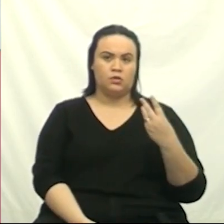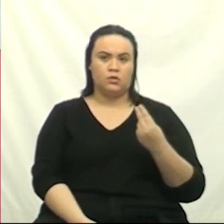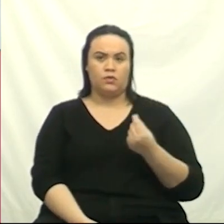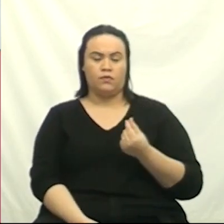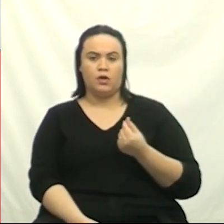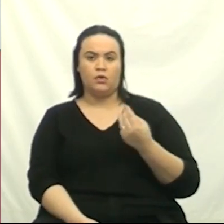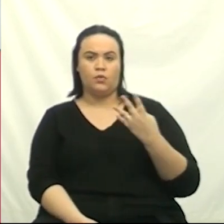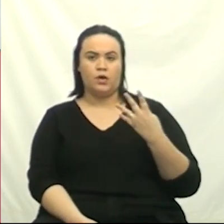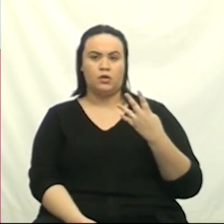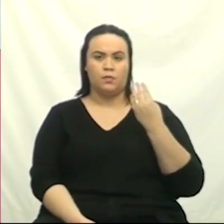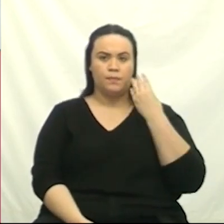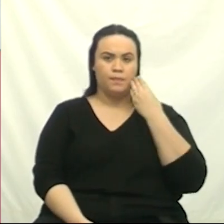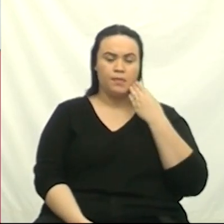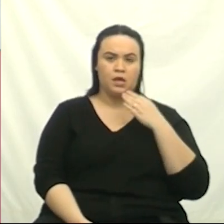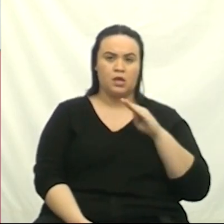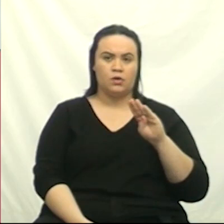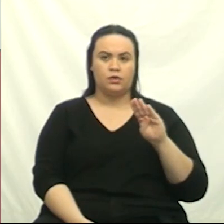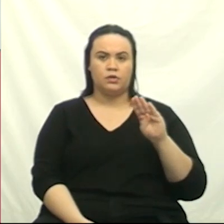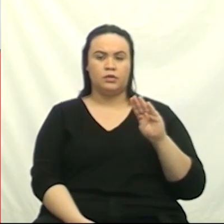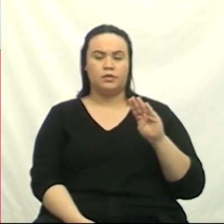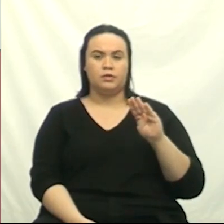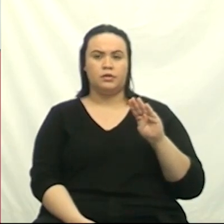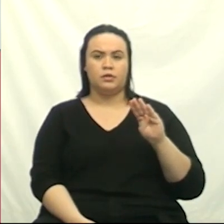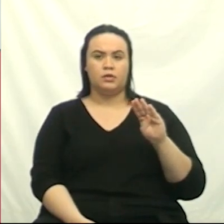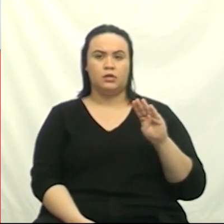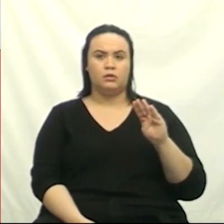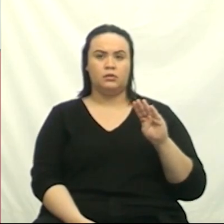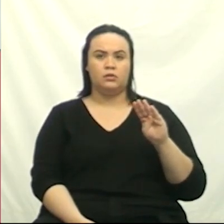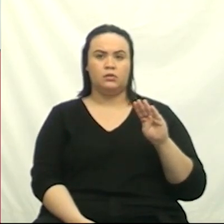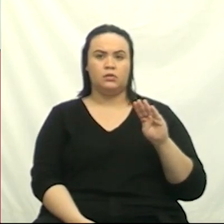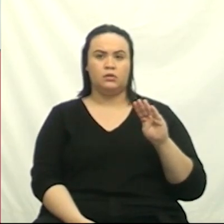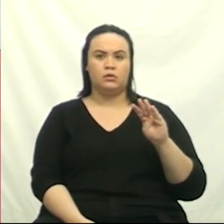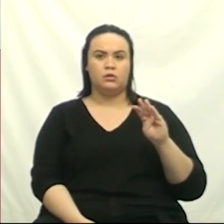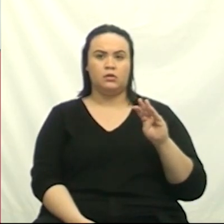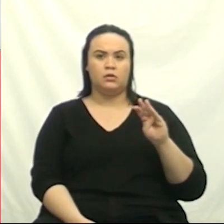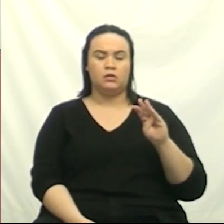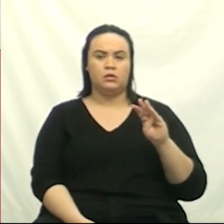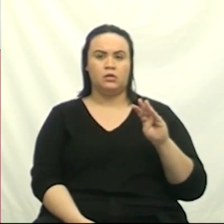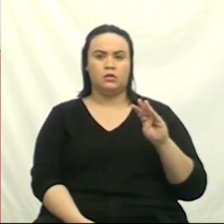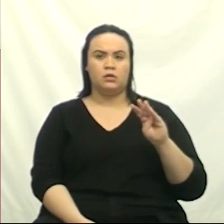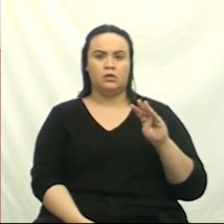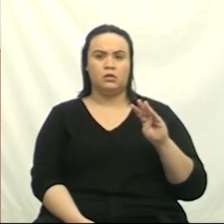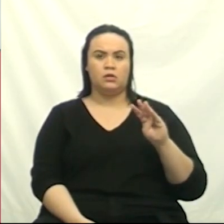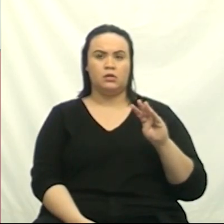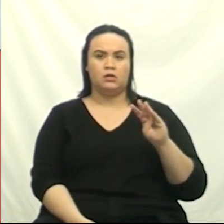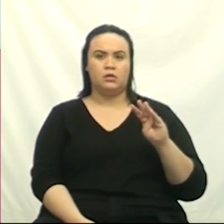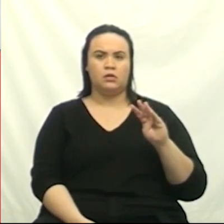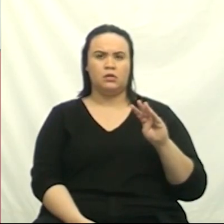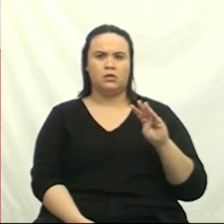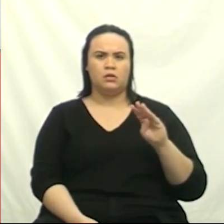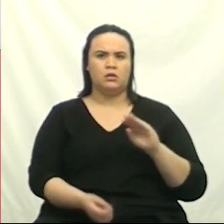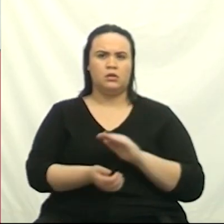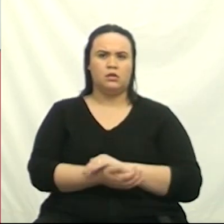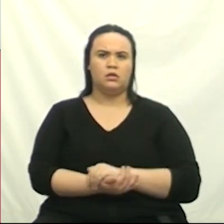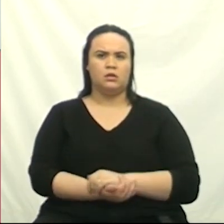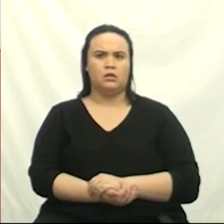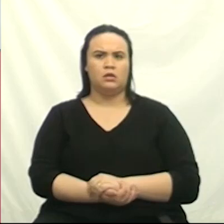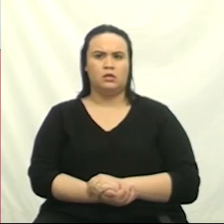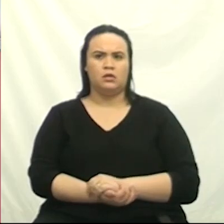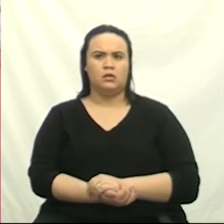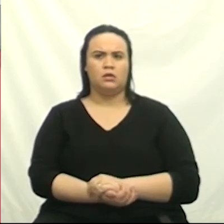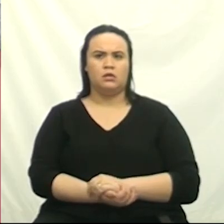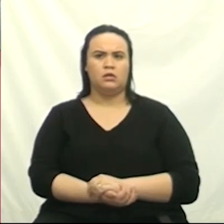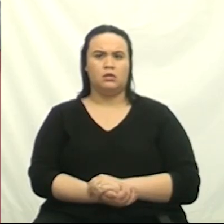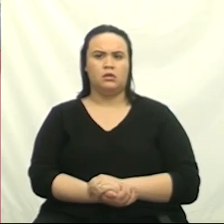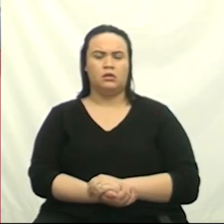4 milhões 950 milhões 905 por conta de transposição e dotações e outras providências